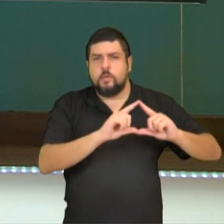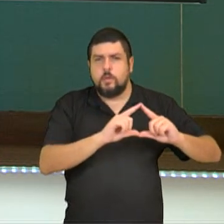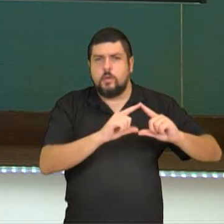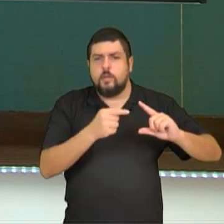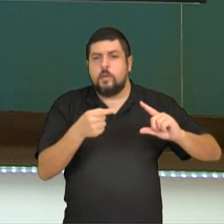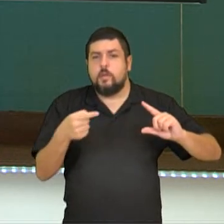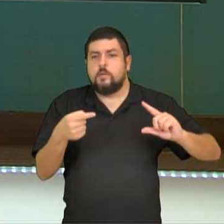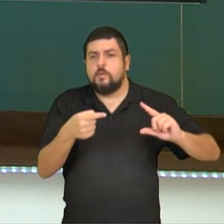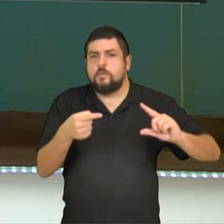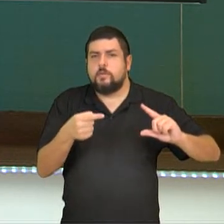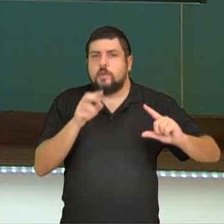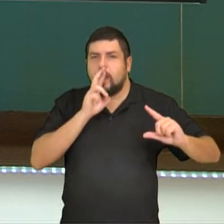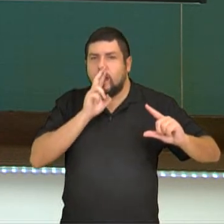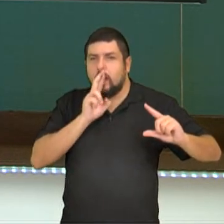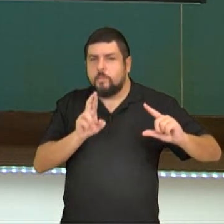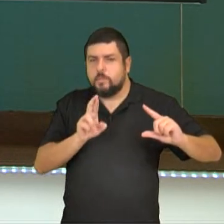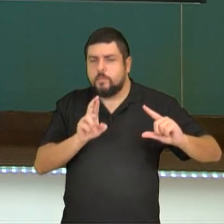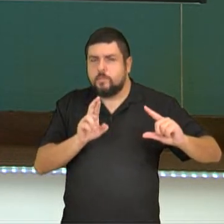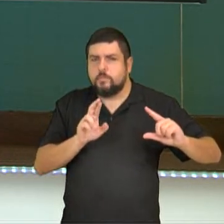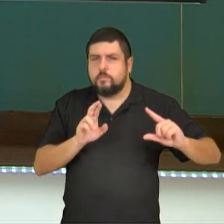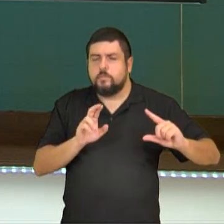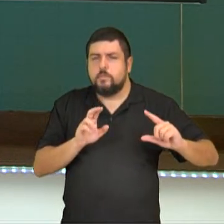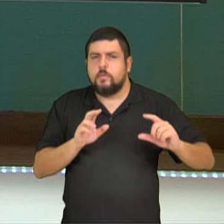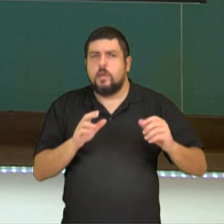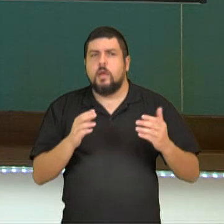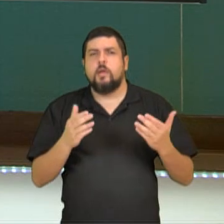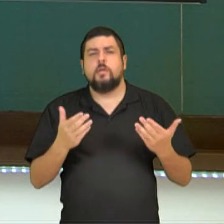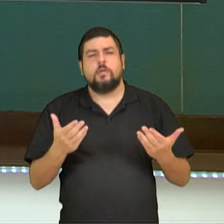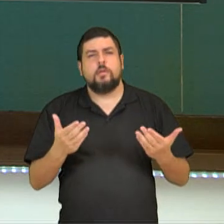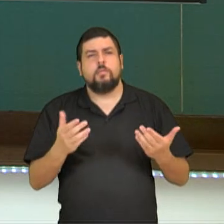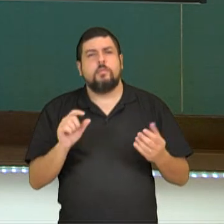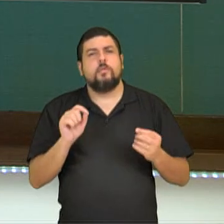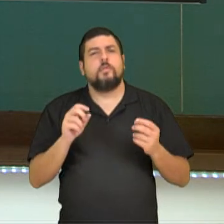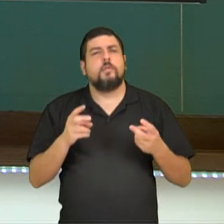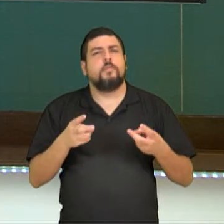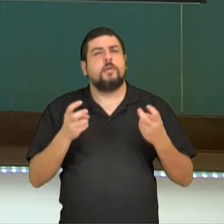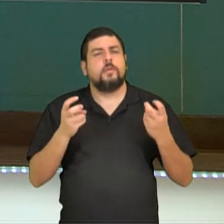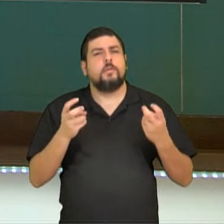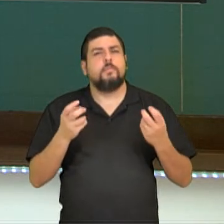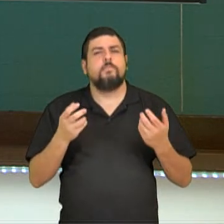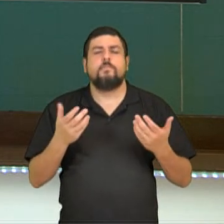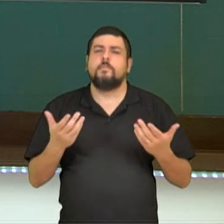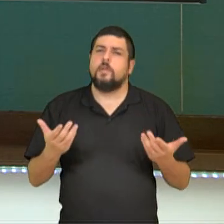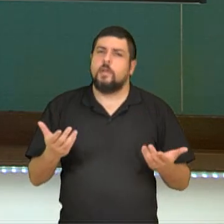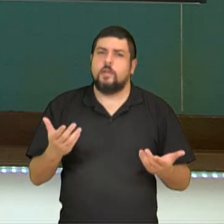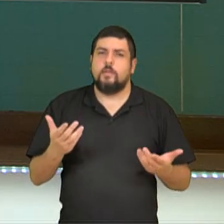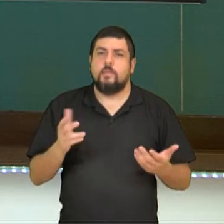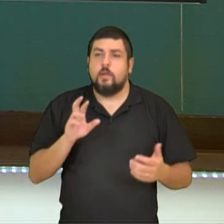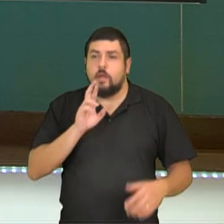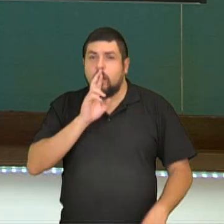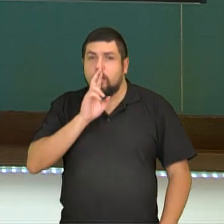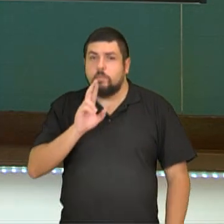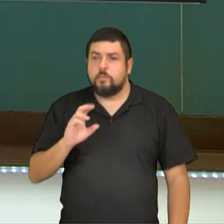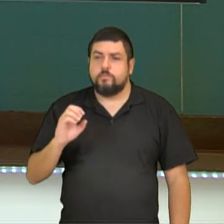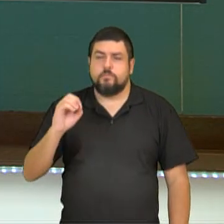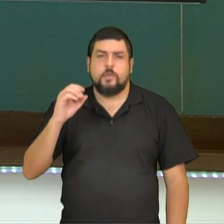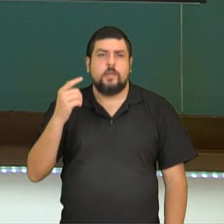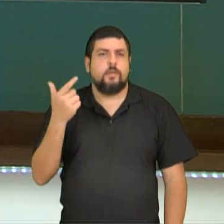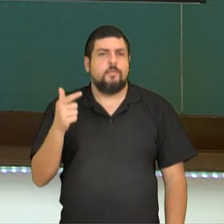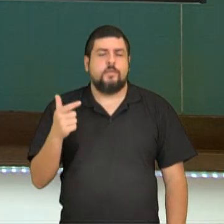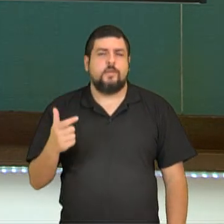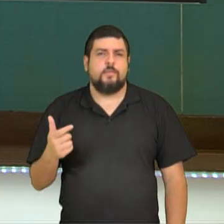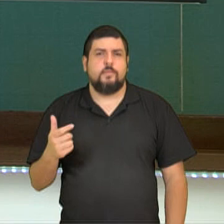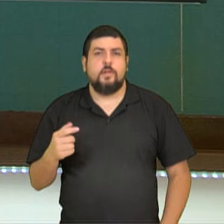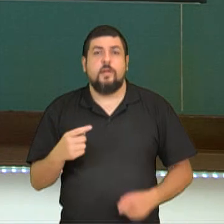acontece, qual que é a conclusão que nós vamos ter, né? Que não existe uma raiz real, porque a gente